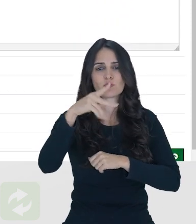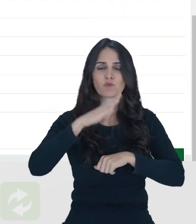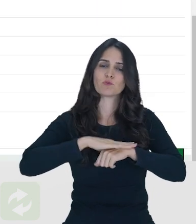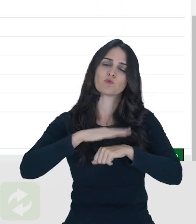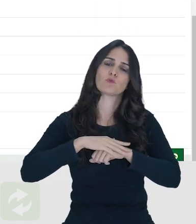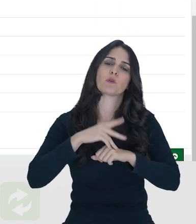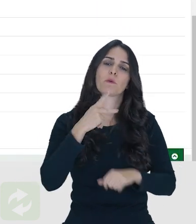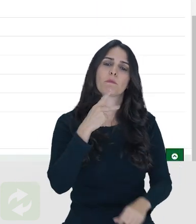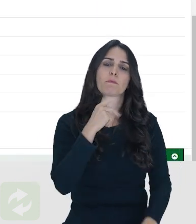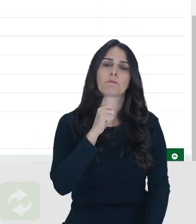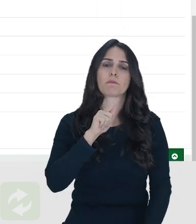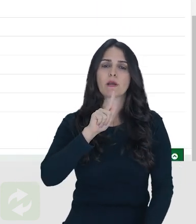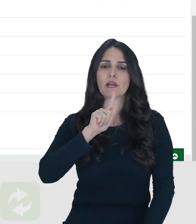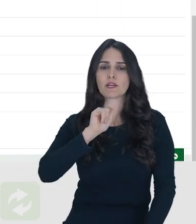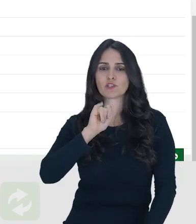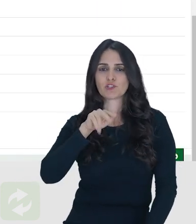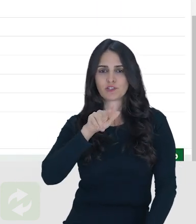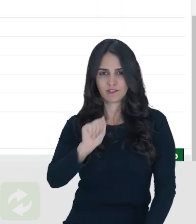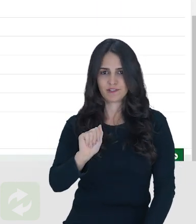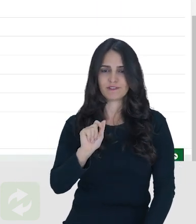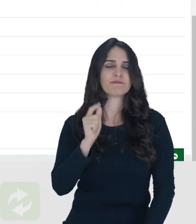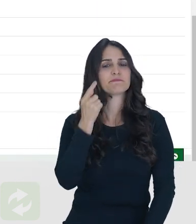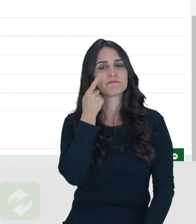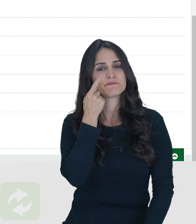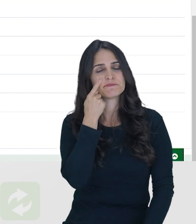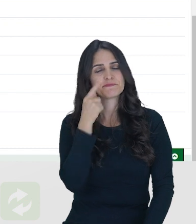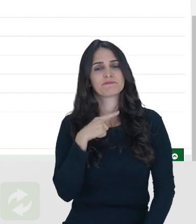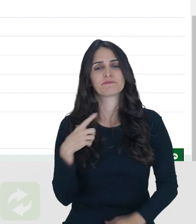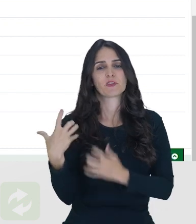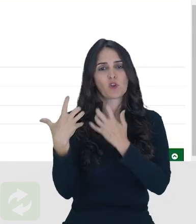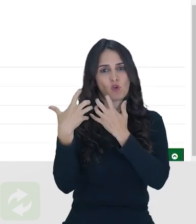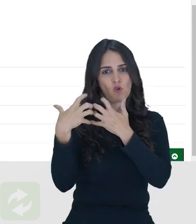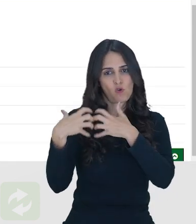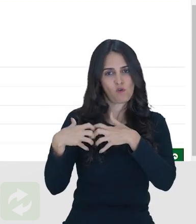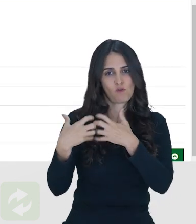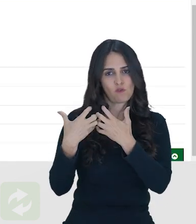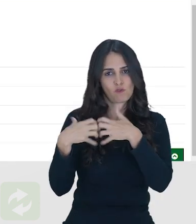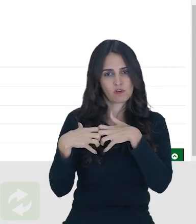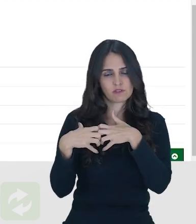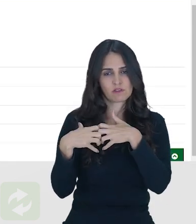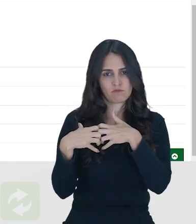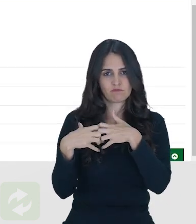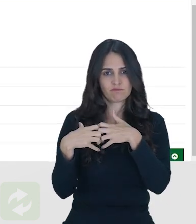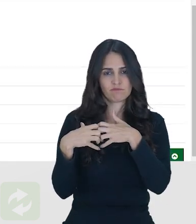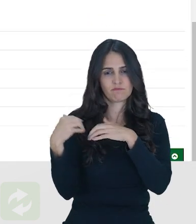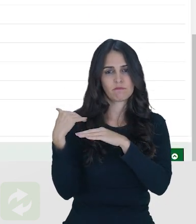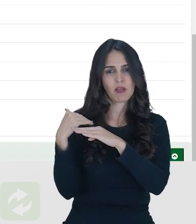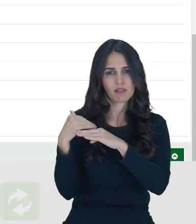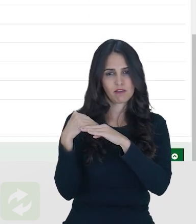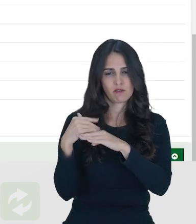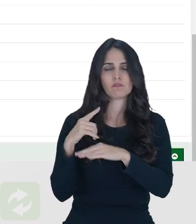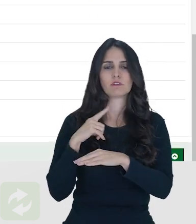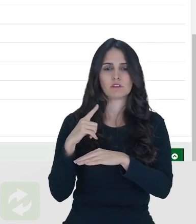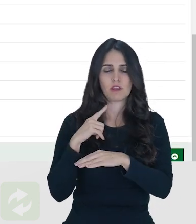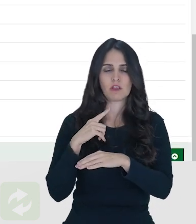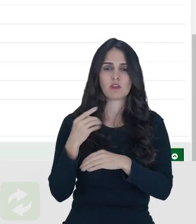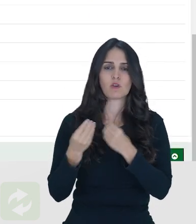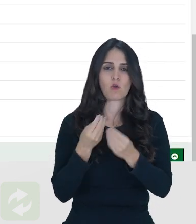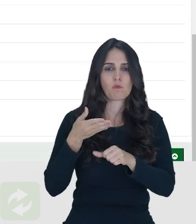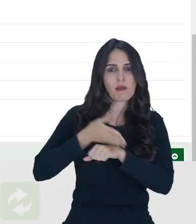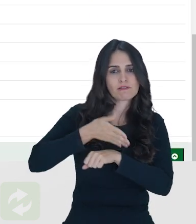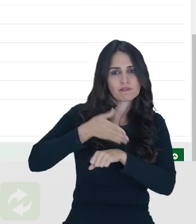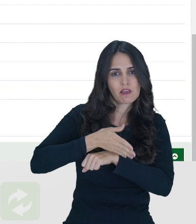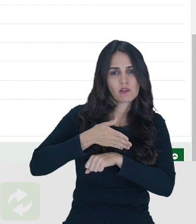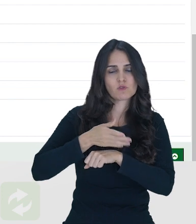dentro da sua página aqui também temos as configurações padrão de aparência de restrição